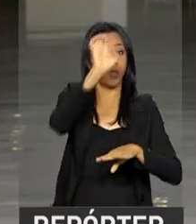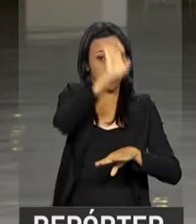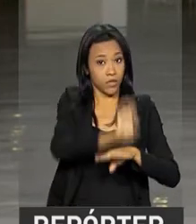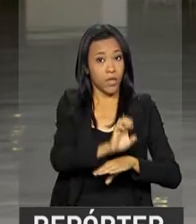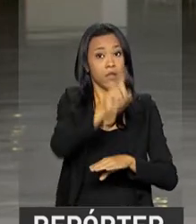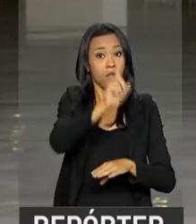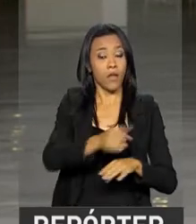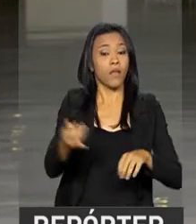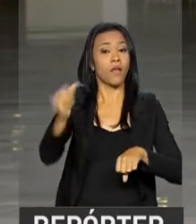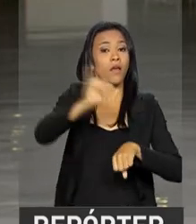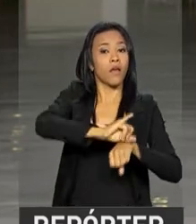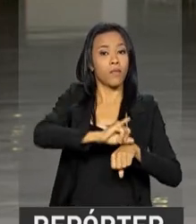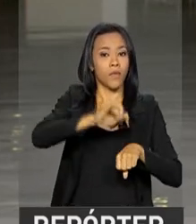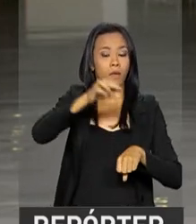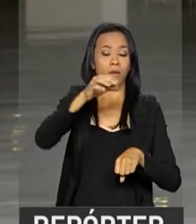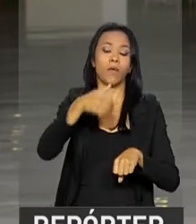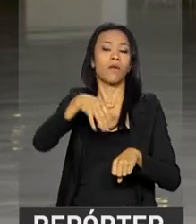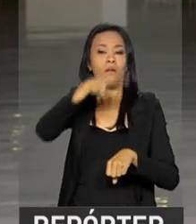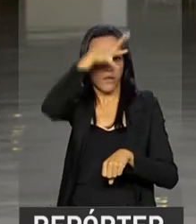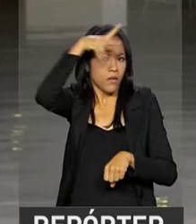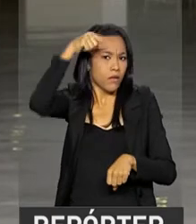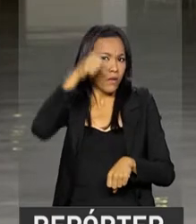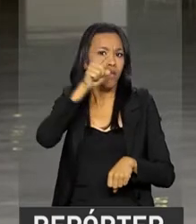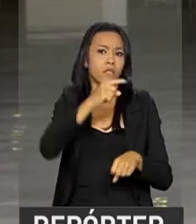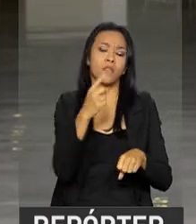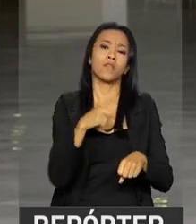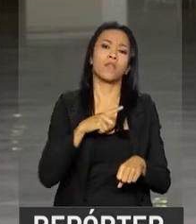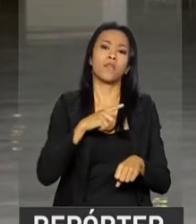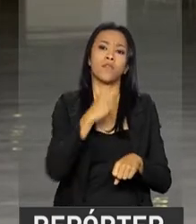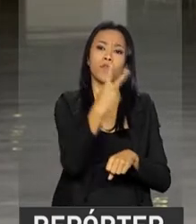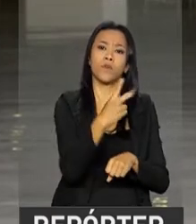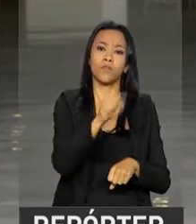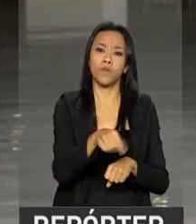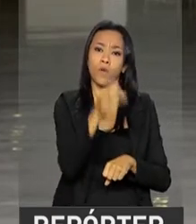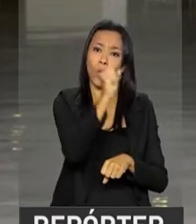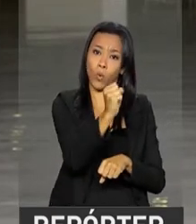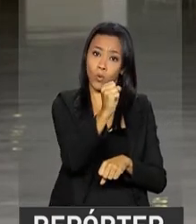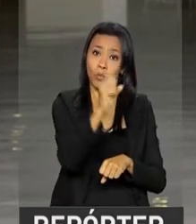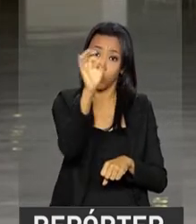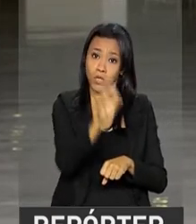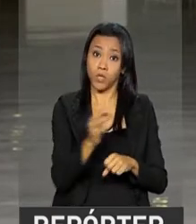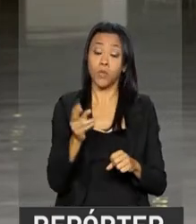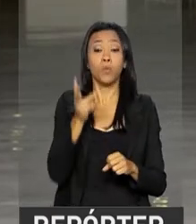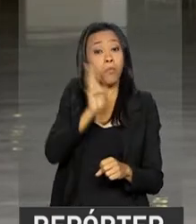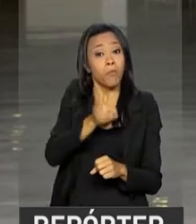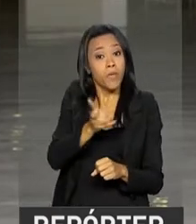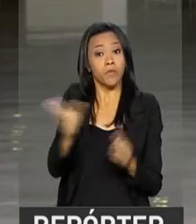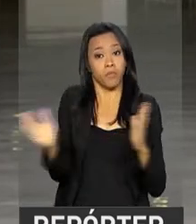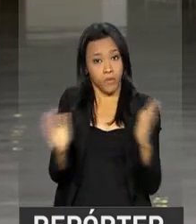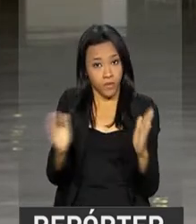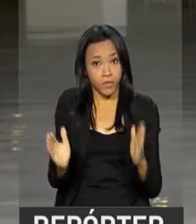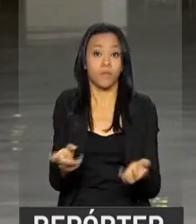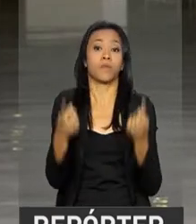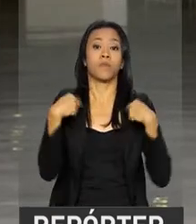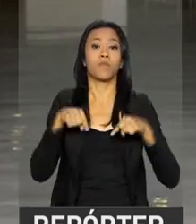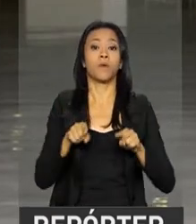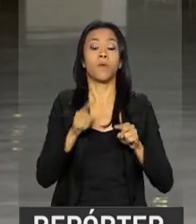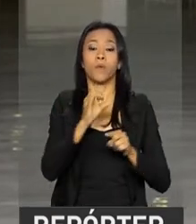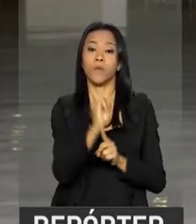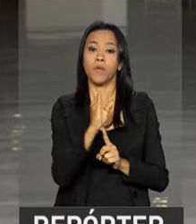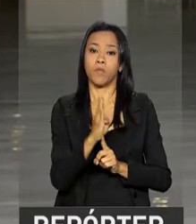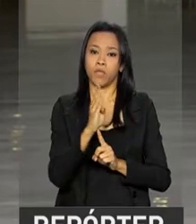aumento na produção industrial de 2,8 por cento no mesmo período o ibge também destacou os desempenhos